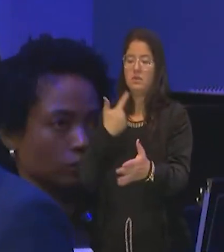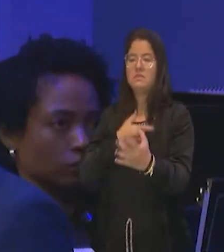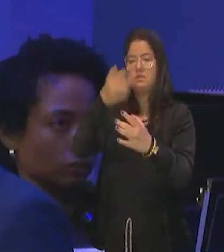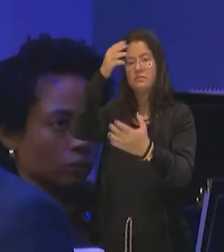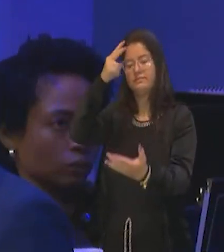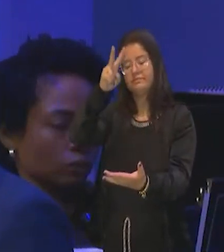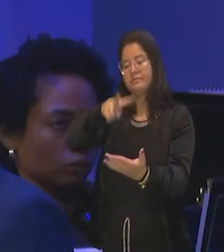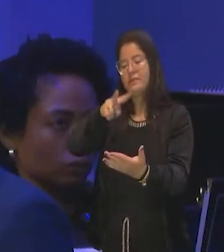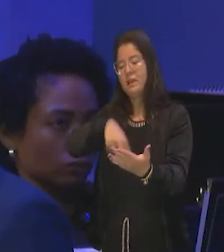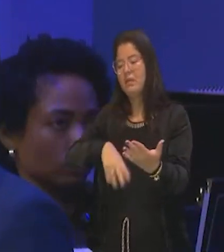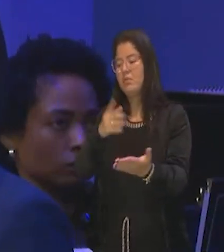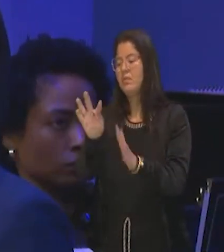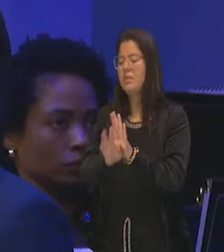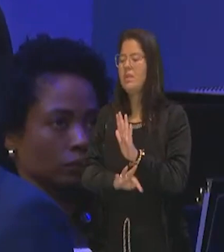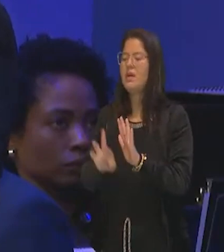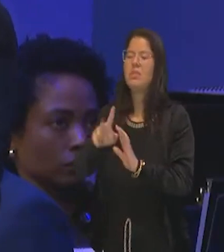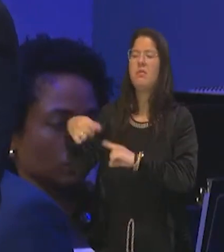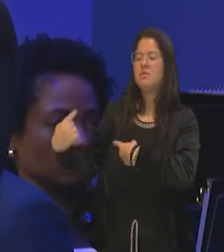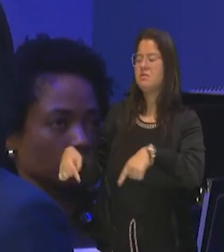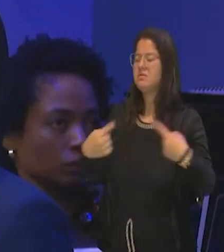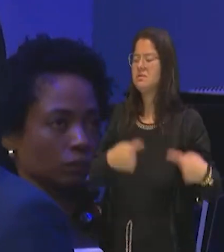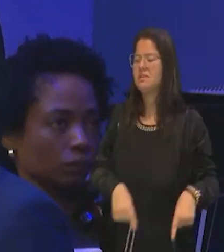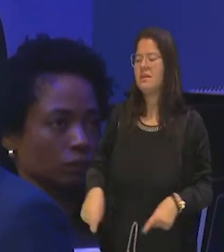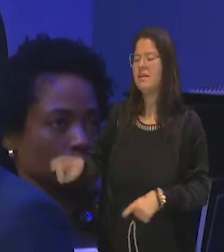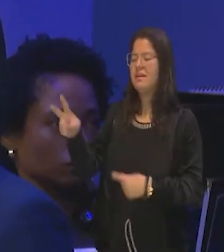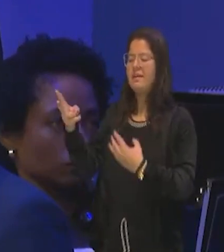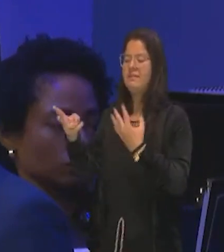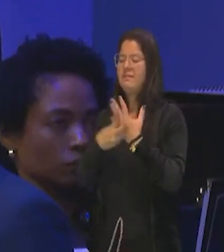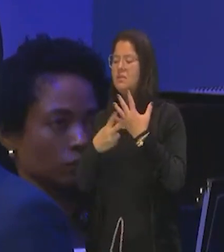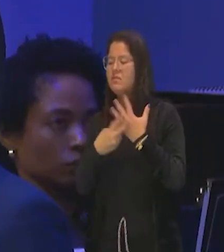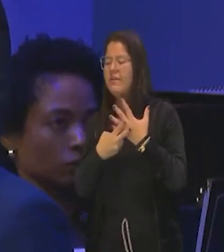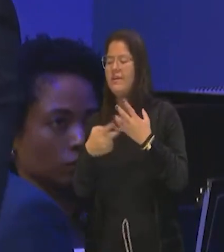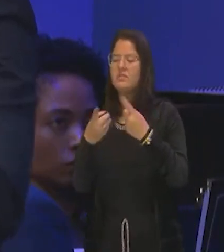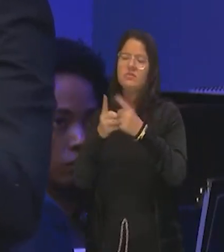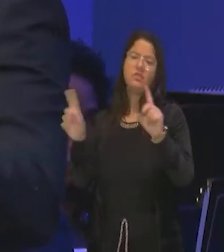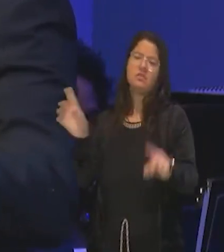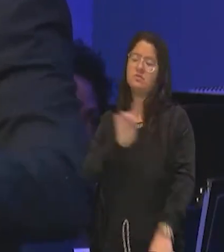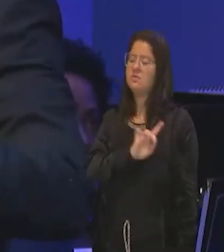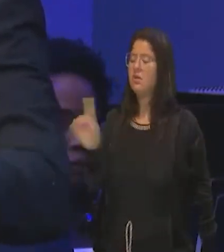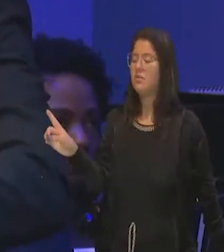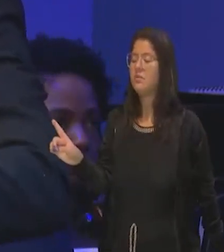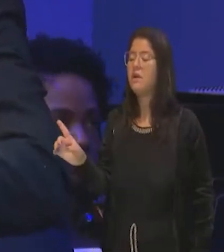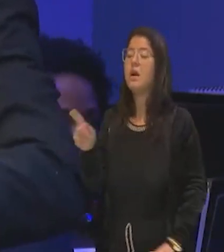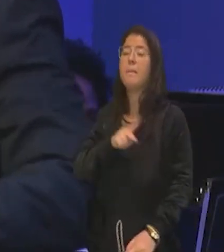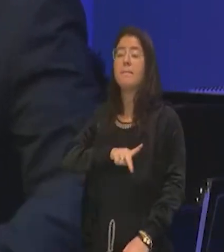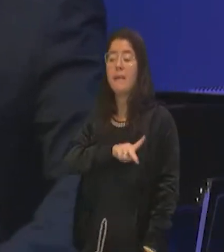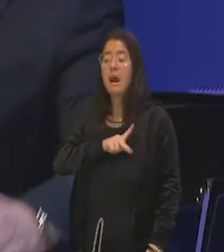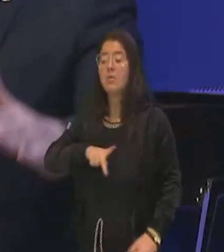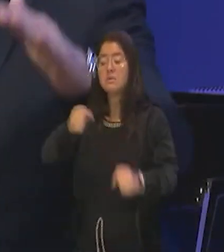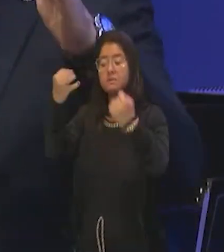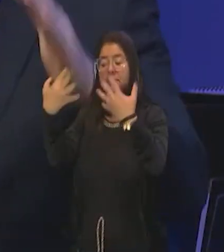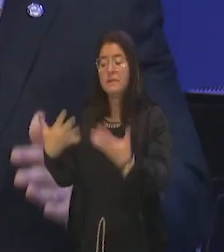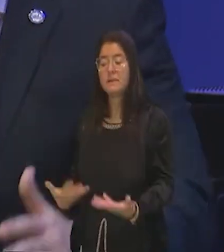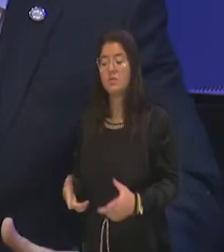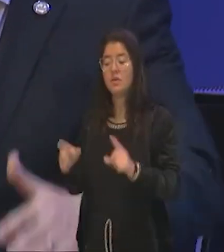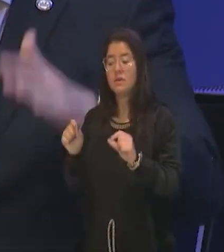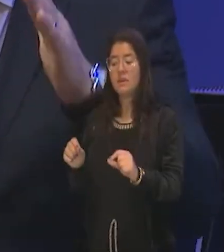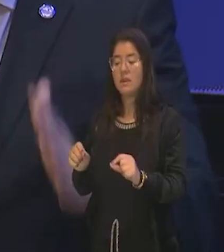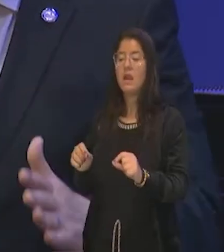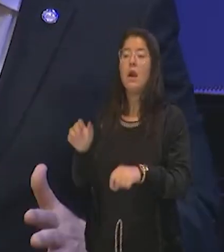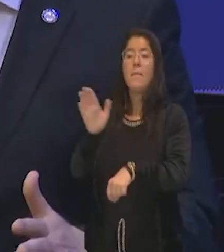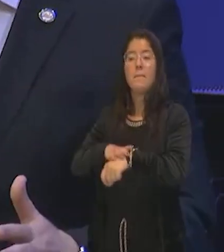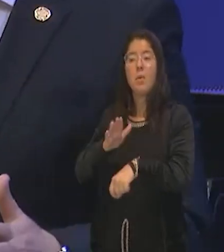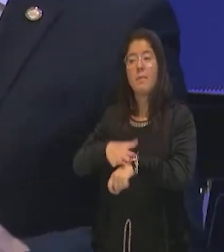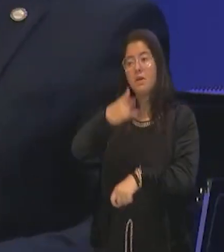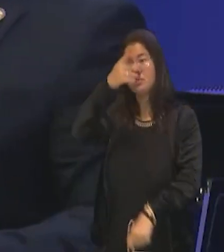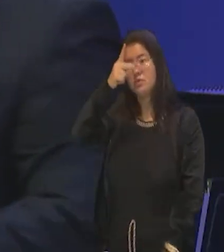não está em discussão viuvez, divórcio ou qualquer outro problema. O que Paulo está querendo dizer é que, naquele momento do